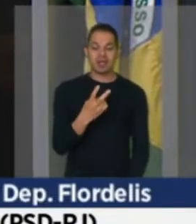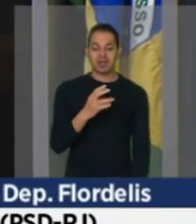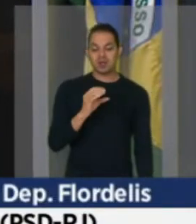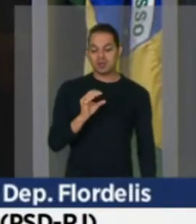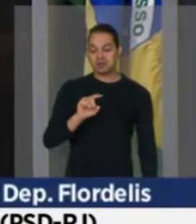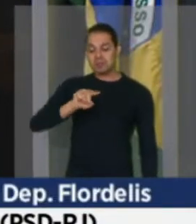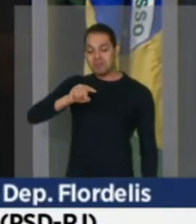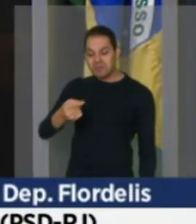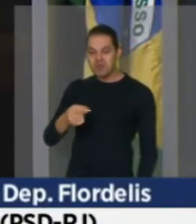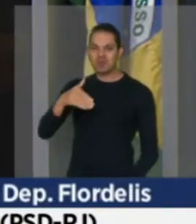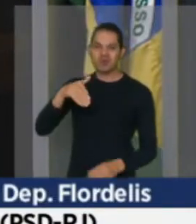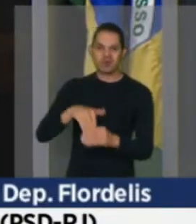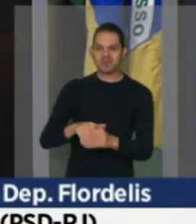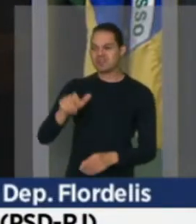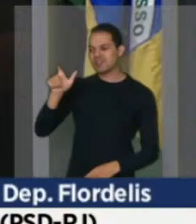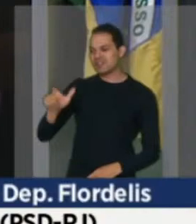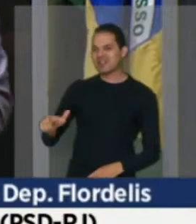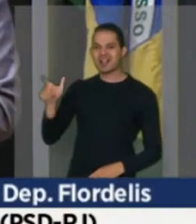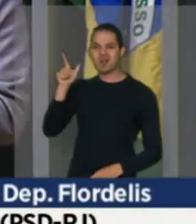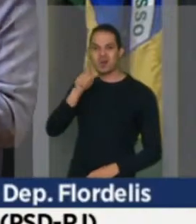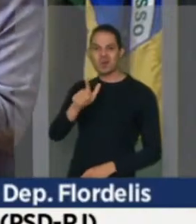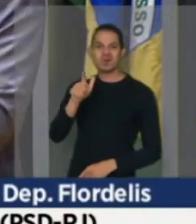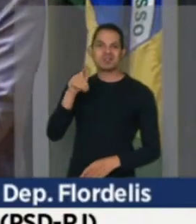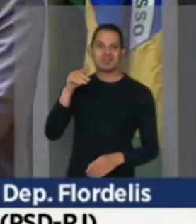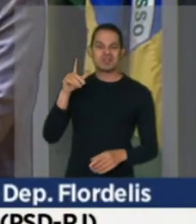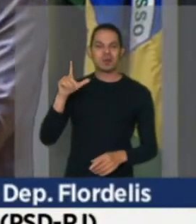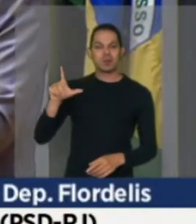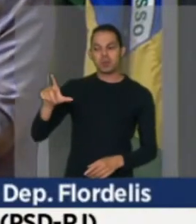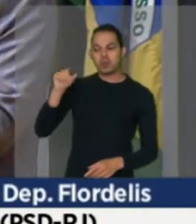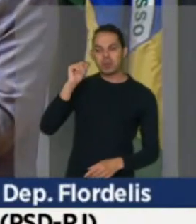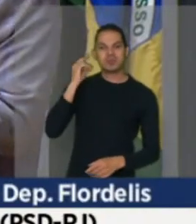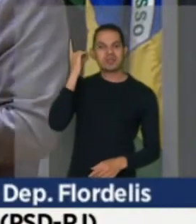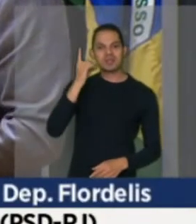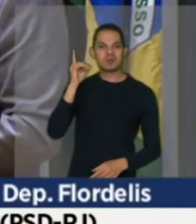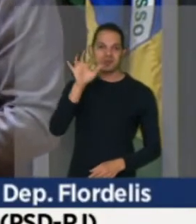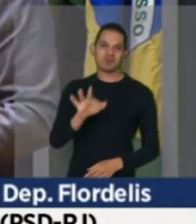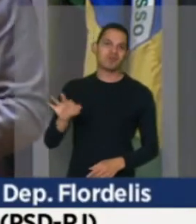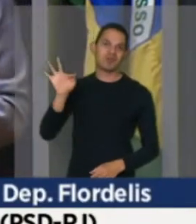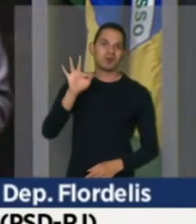votos que ela teve na eleição para deputada federal.